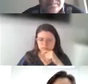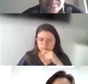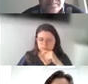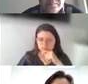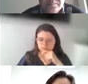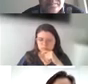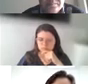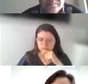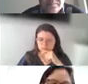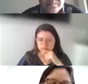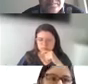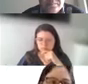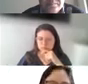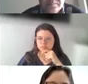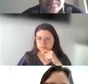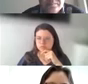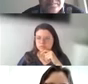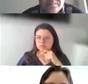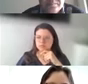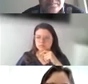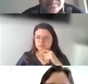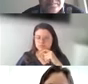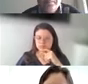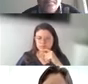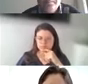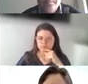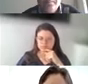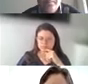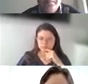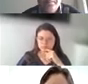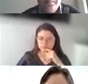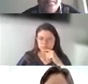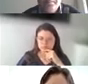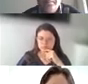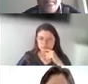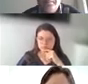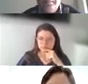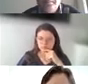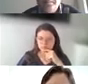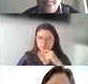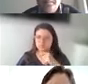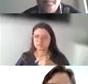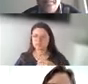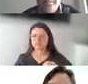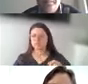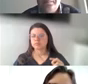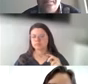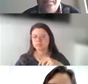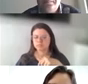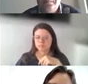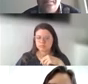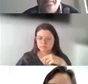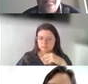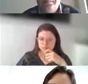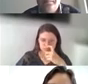tô no 4G, o meu provedor de internet morreu total aqui. Casa? Em casa.